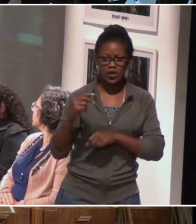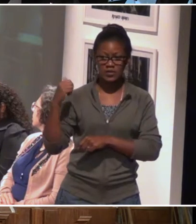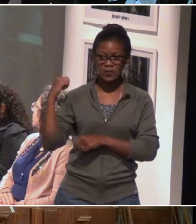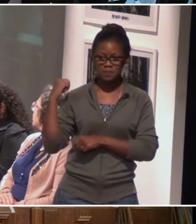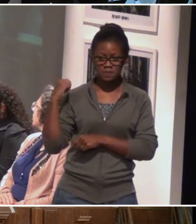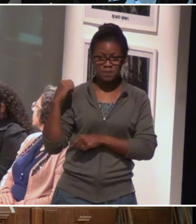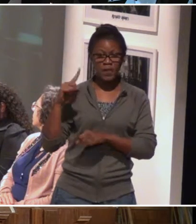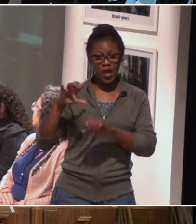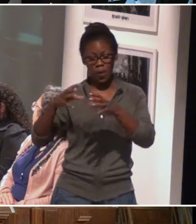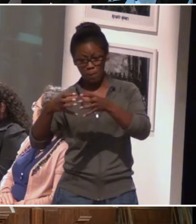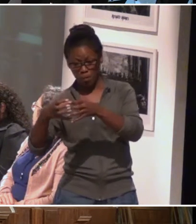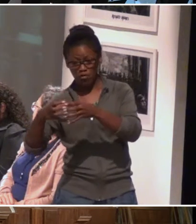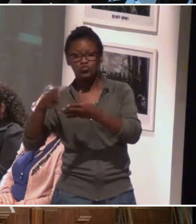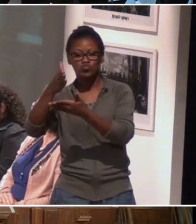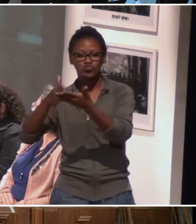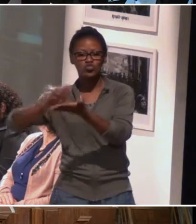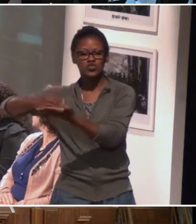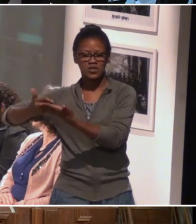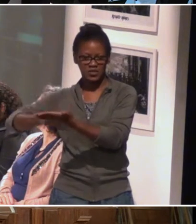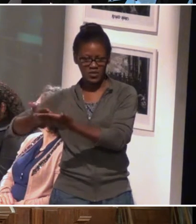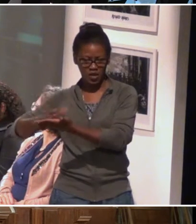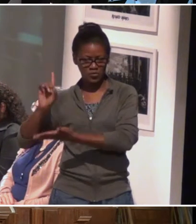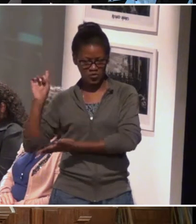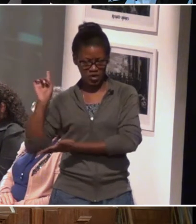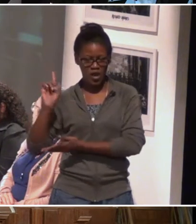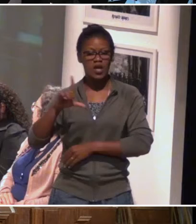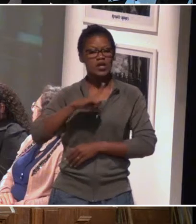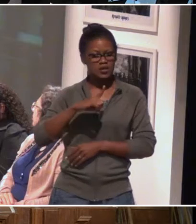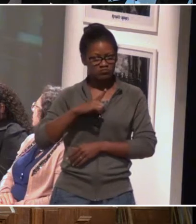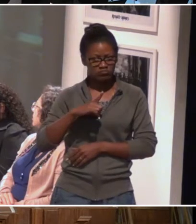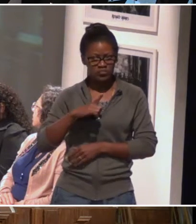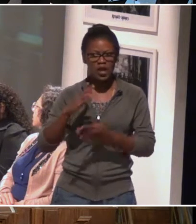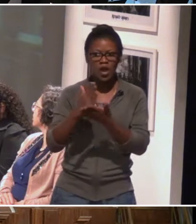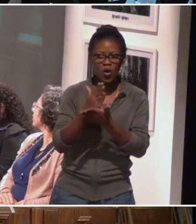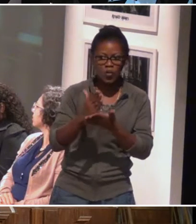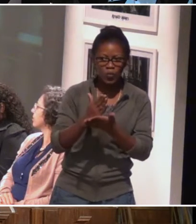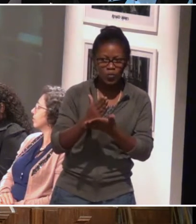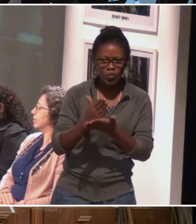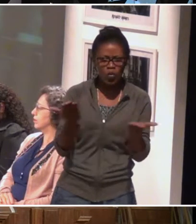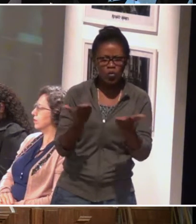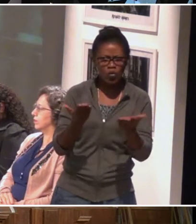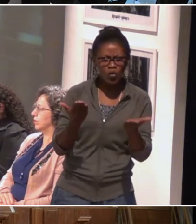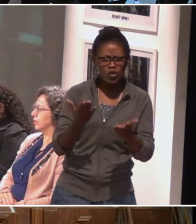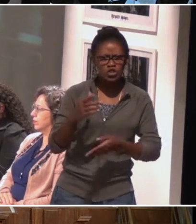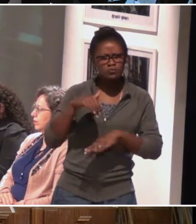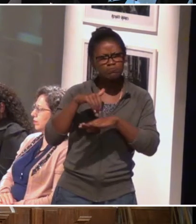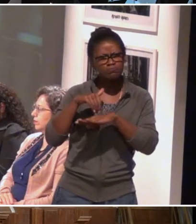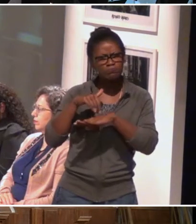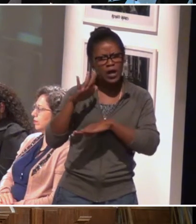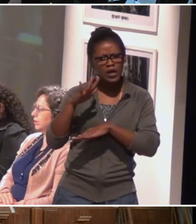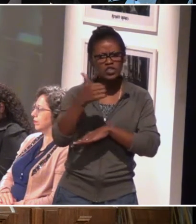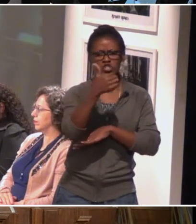aqui é uma parte do grupo de intérpretes, que a gente percebe que tem estados que têm... Nós temos hoje mais de